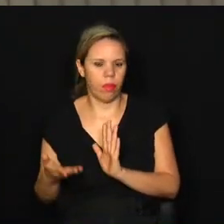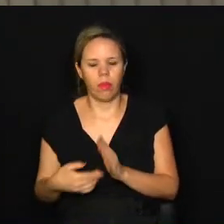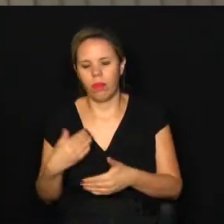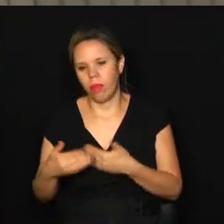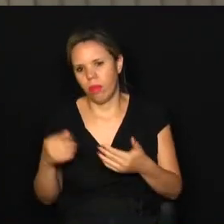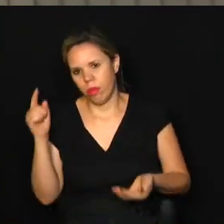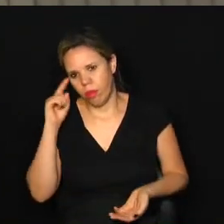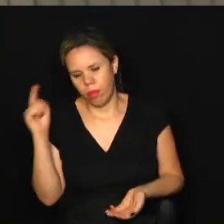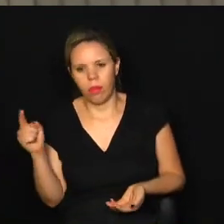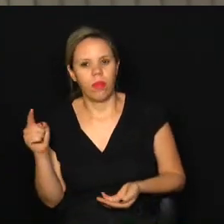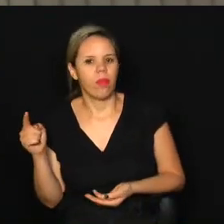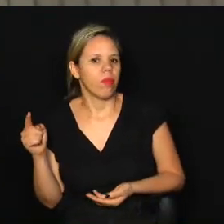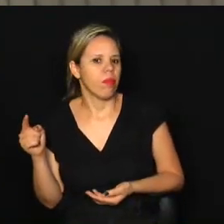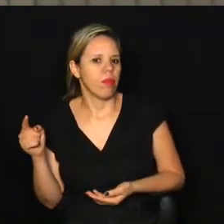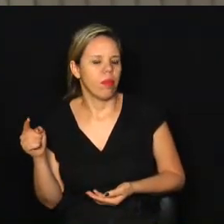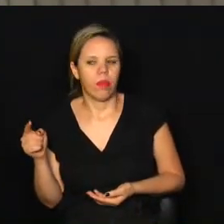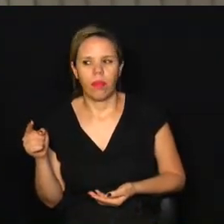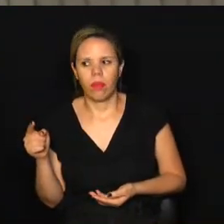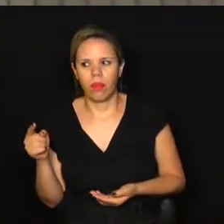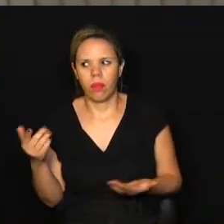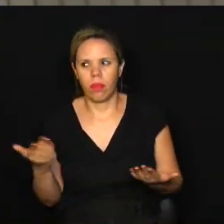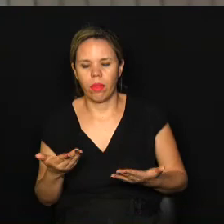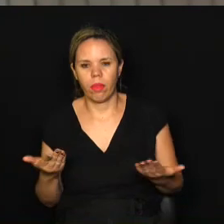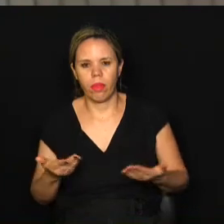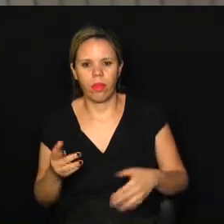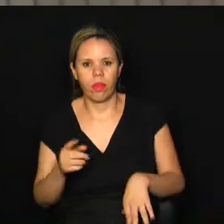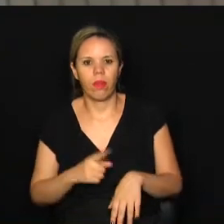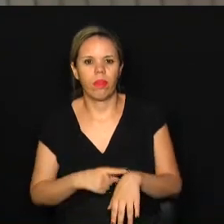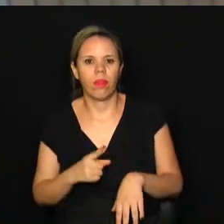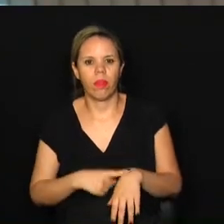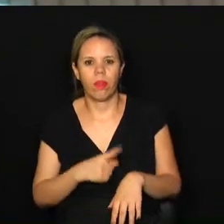dia. Então, agora são